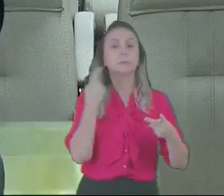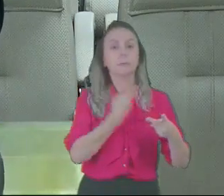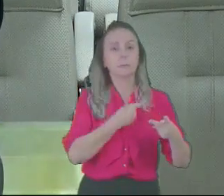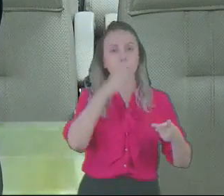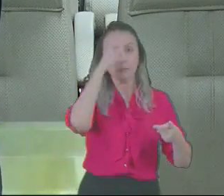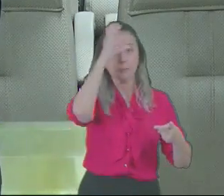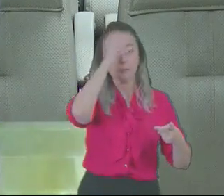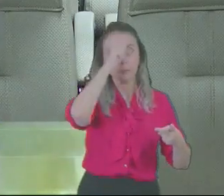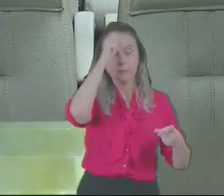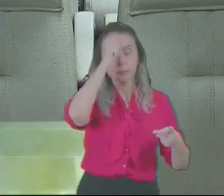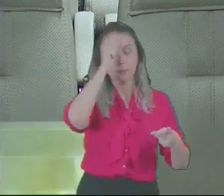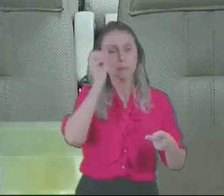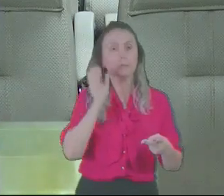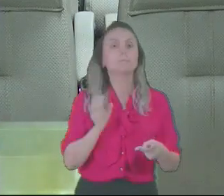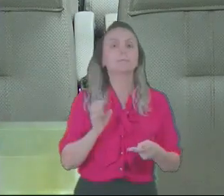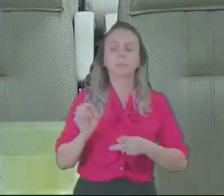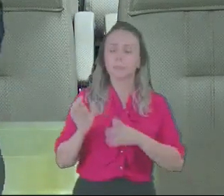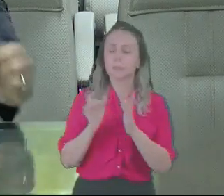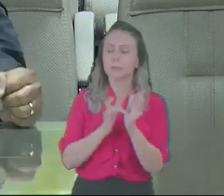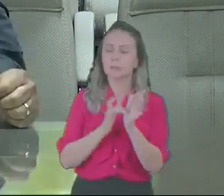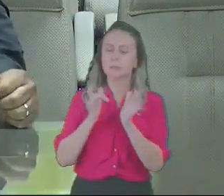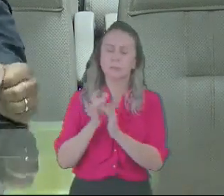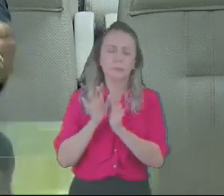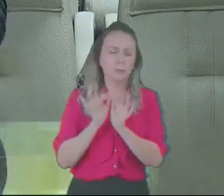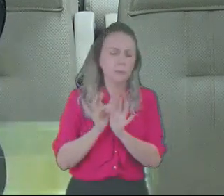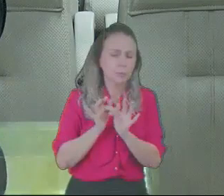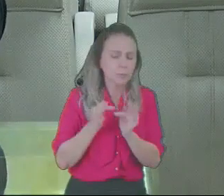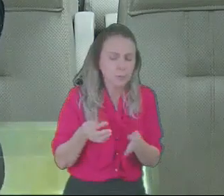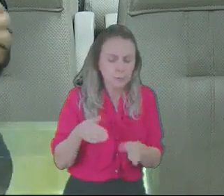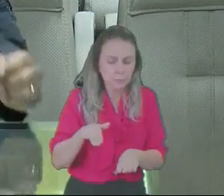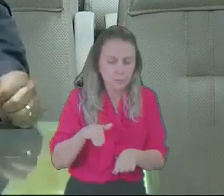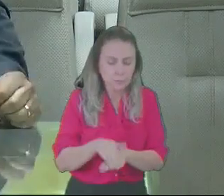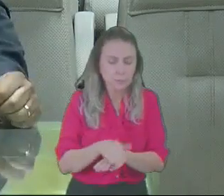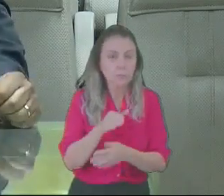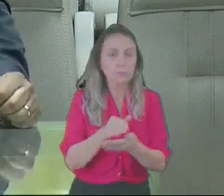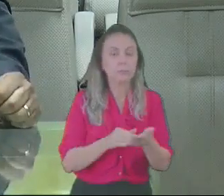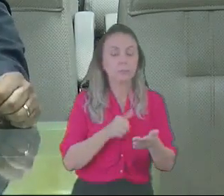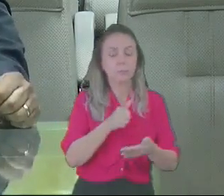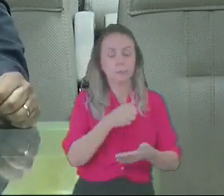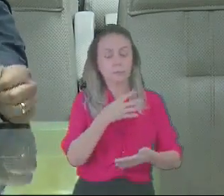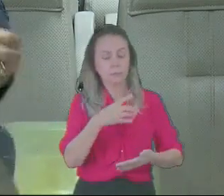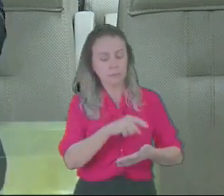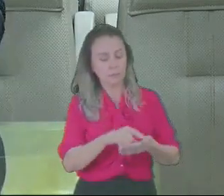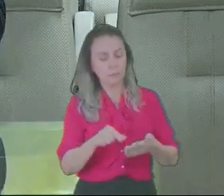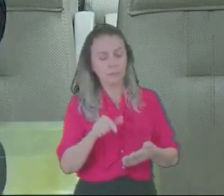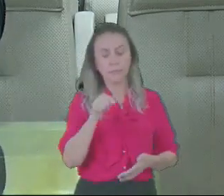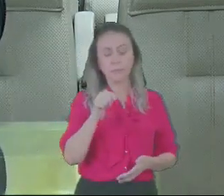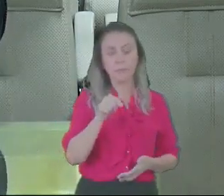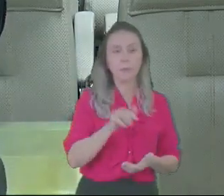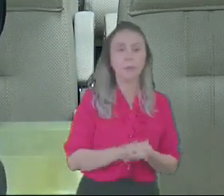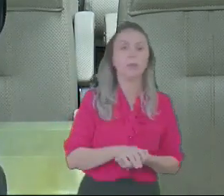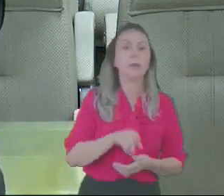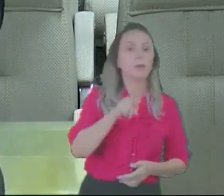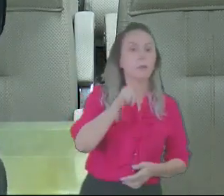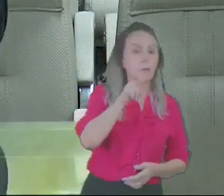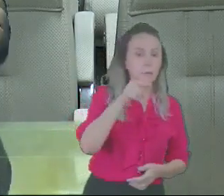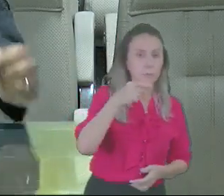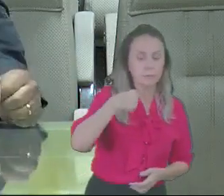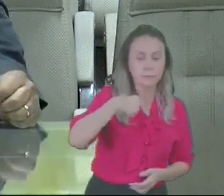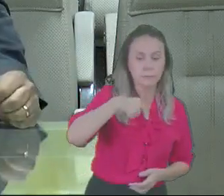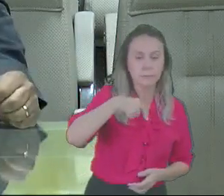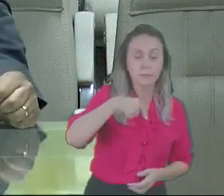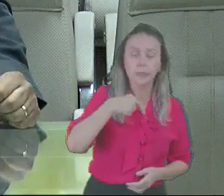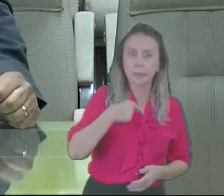uma lição de humildade Está no capítulo 14 a partir do versículo 7 Jesus disse quando vocês forem